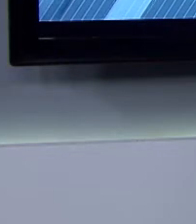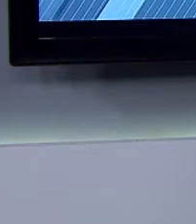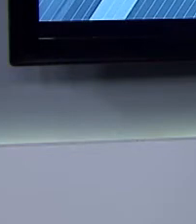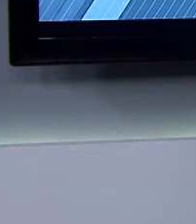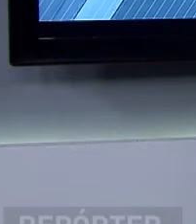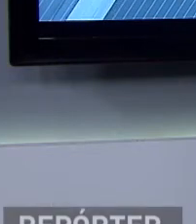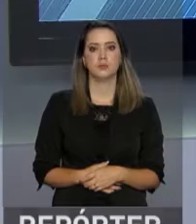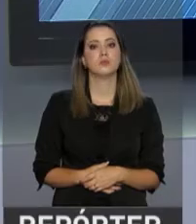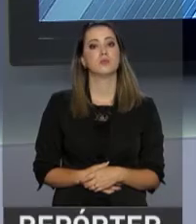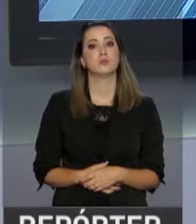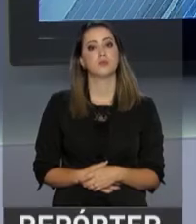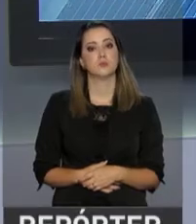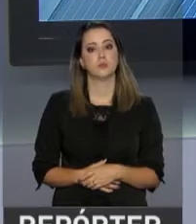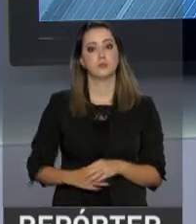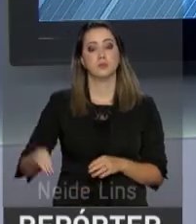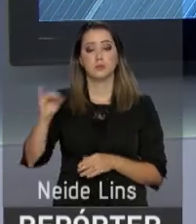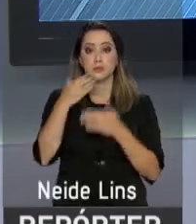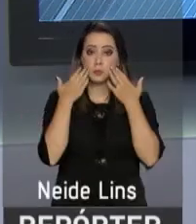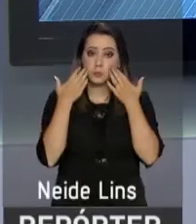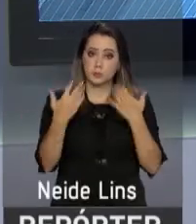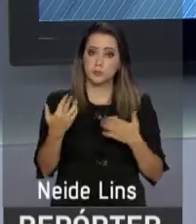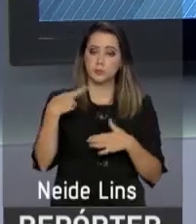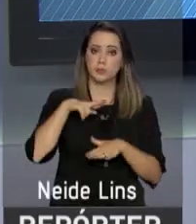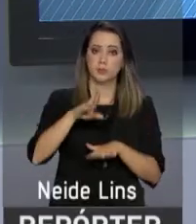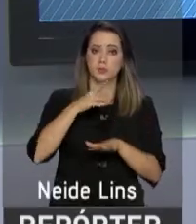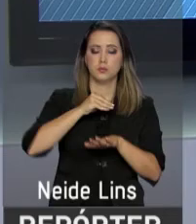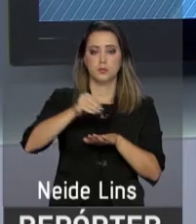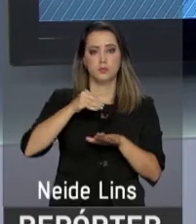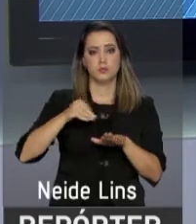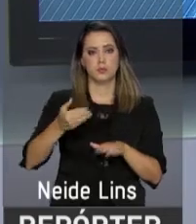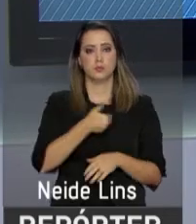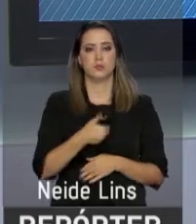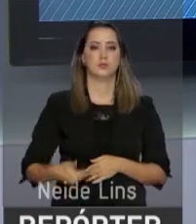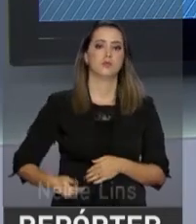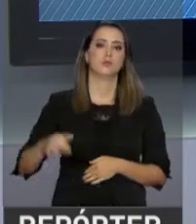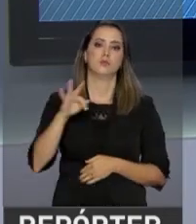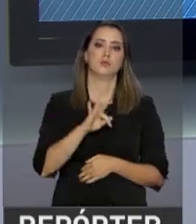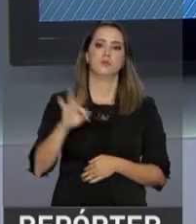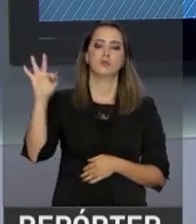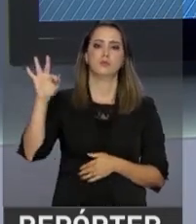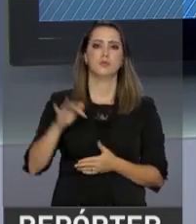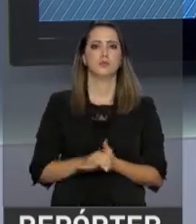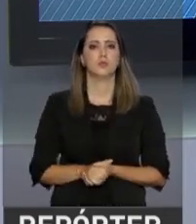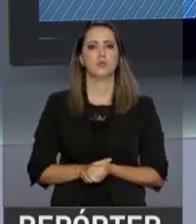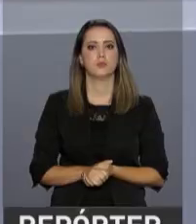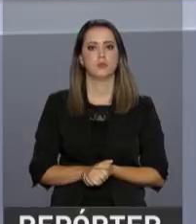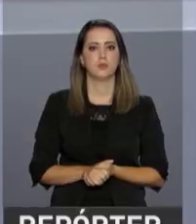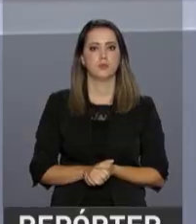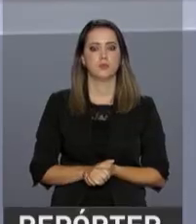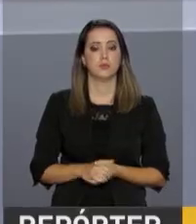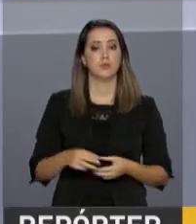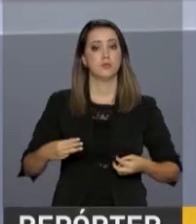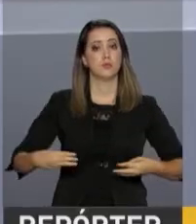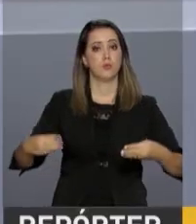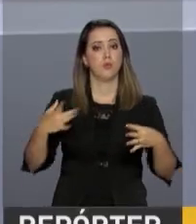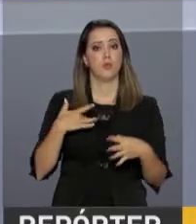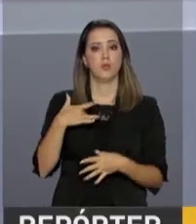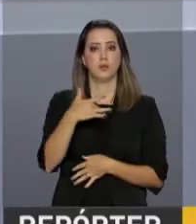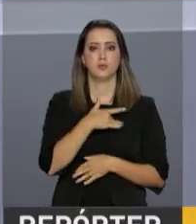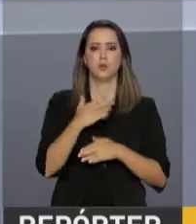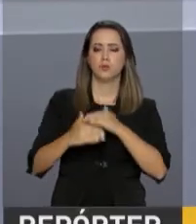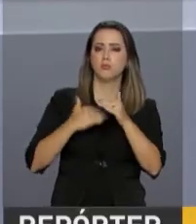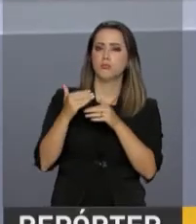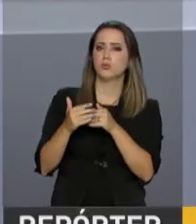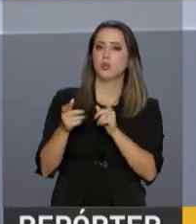o la no ar mais uma edição do repórter nbr com as notícias do governo federal o ministério da saúde